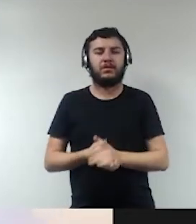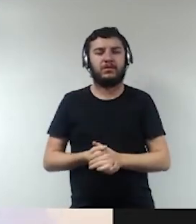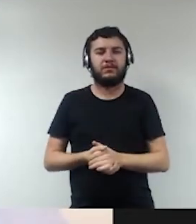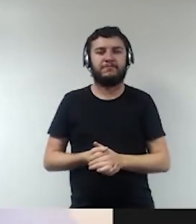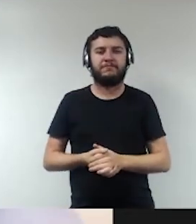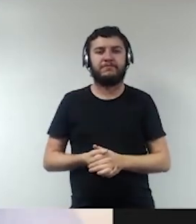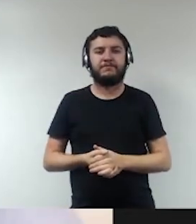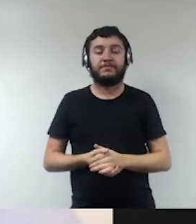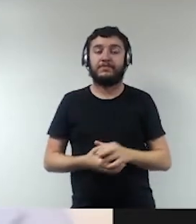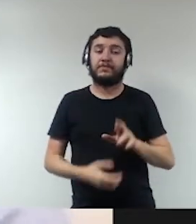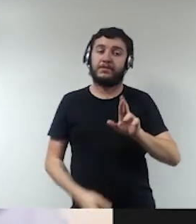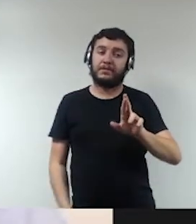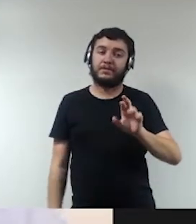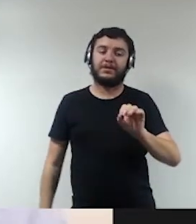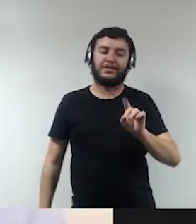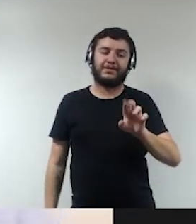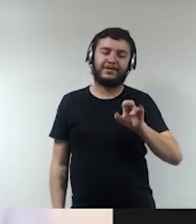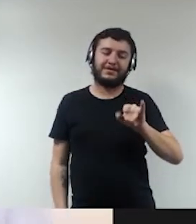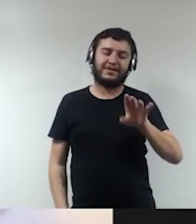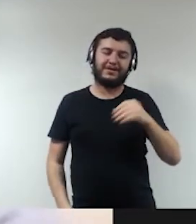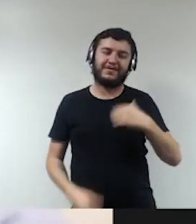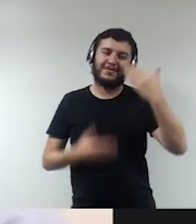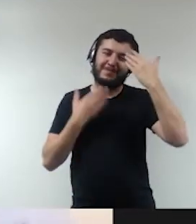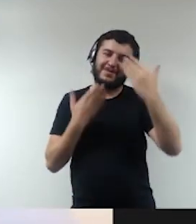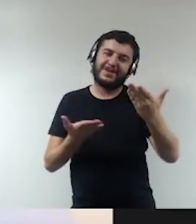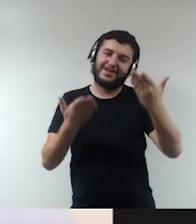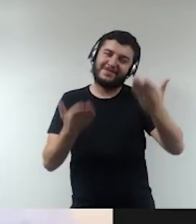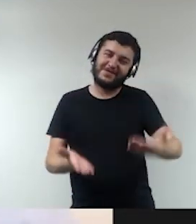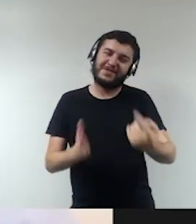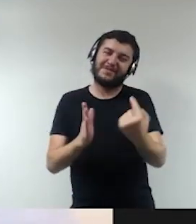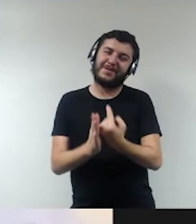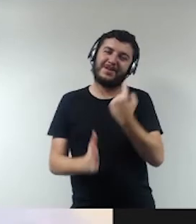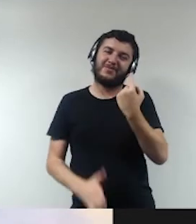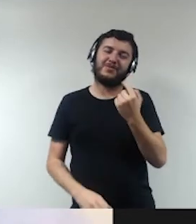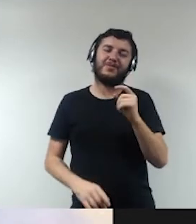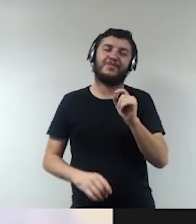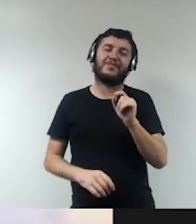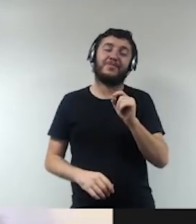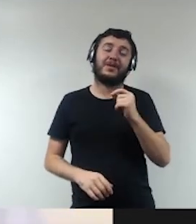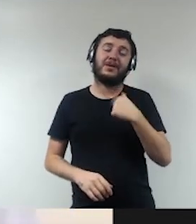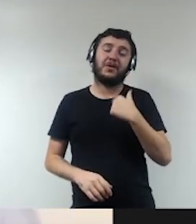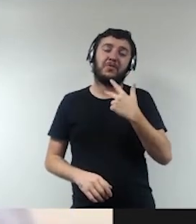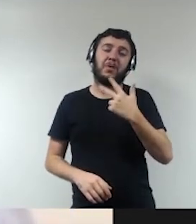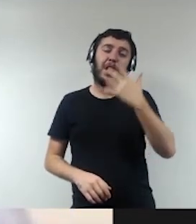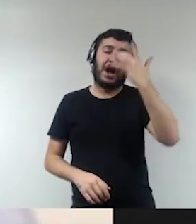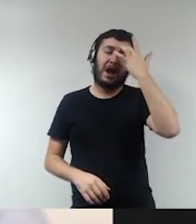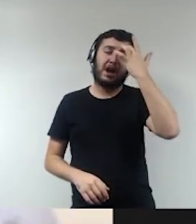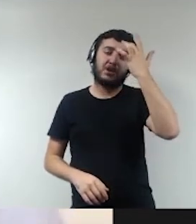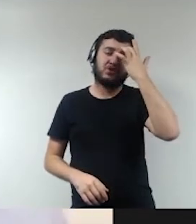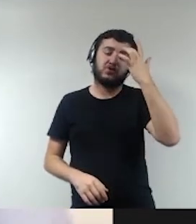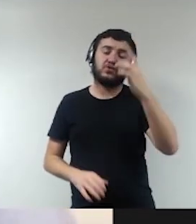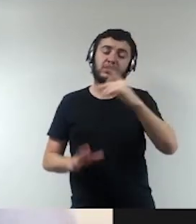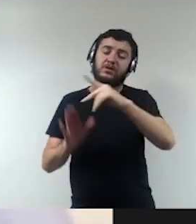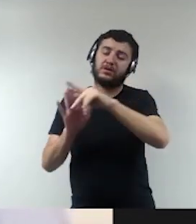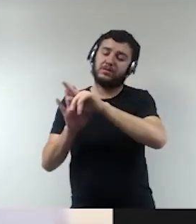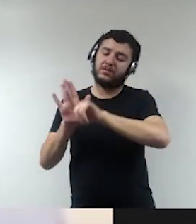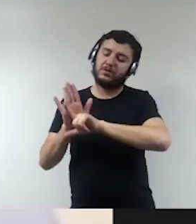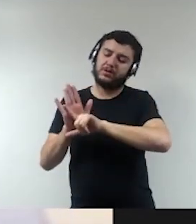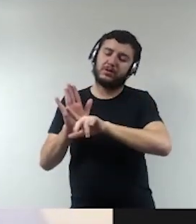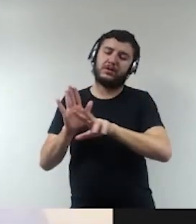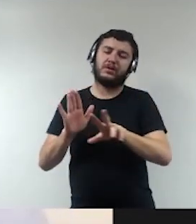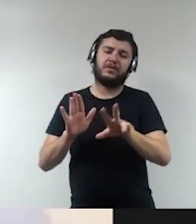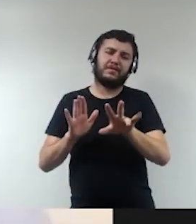Perfeito, Rodrigo. Obrigado pela pergunta. Eu acho que o PL pode ser uma